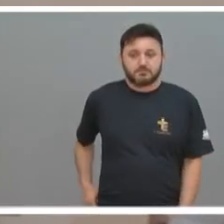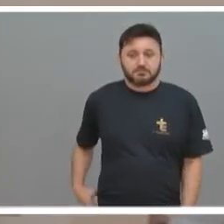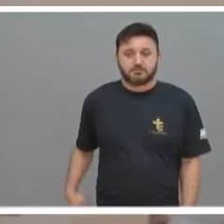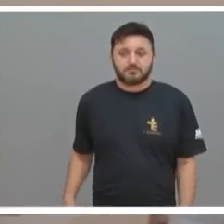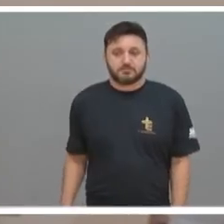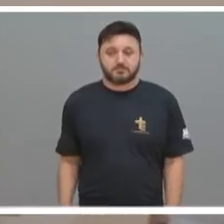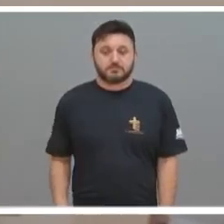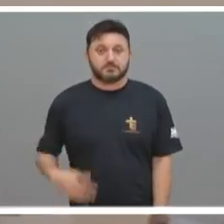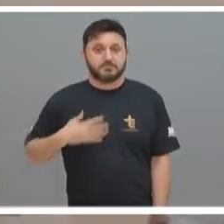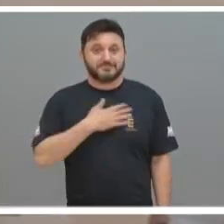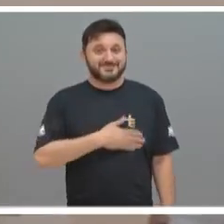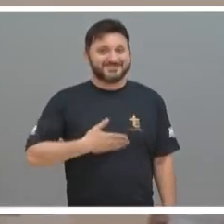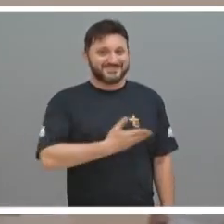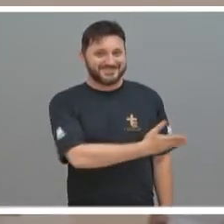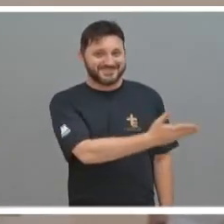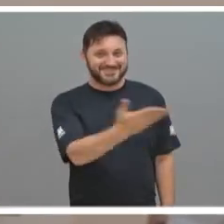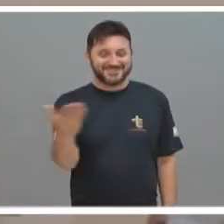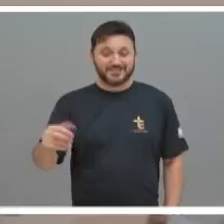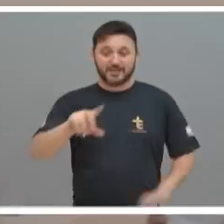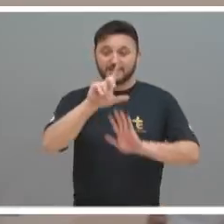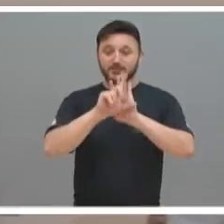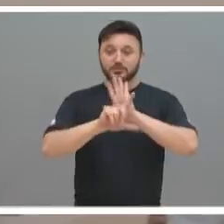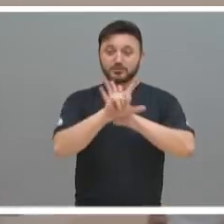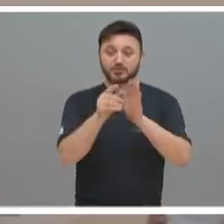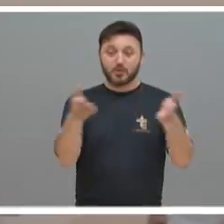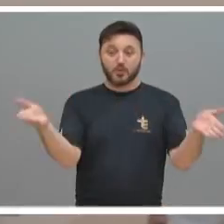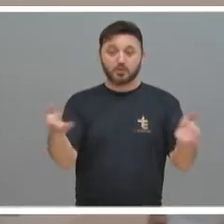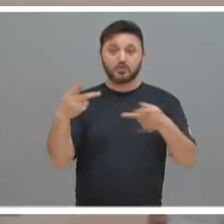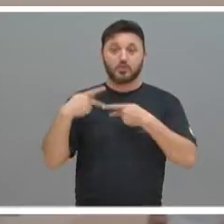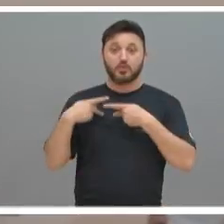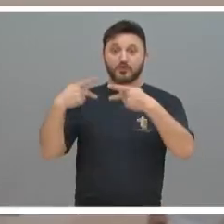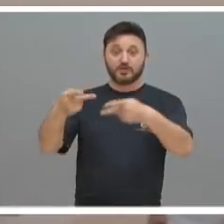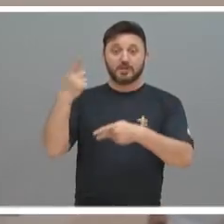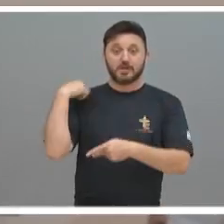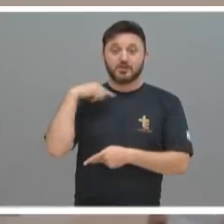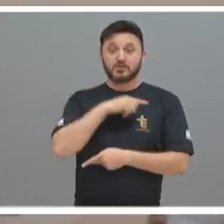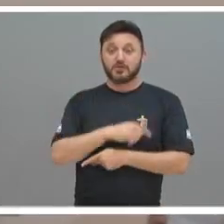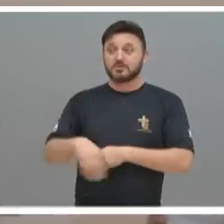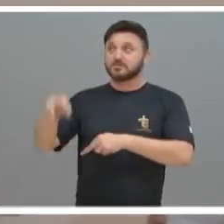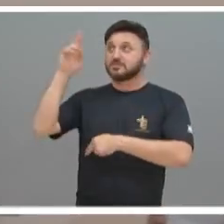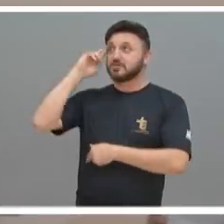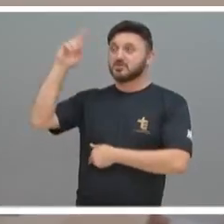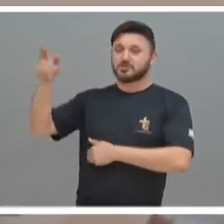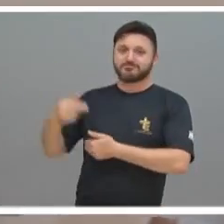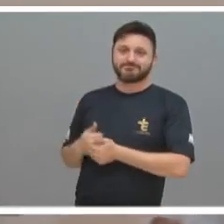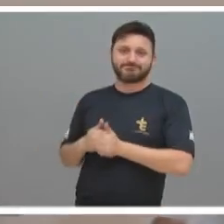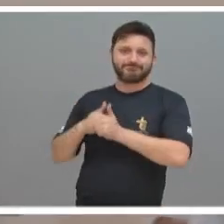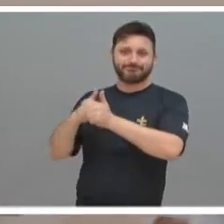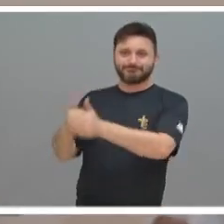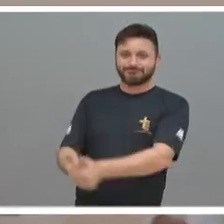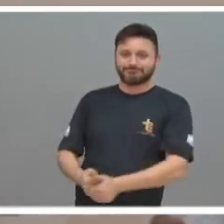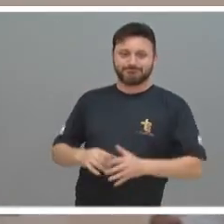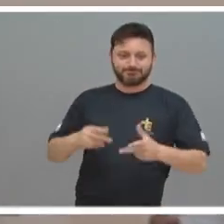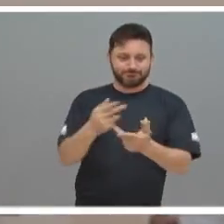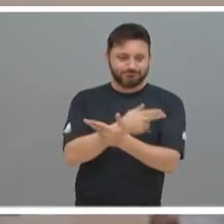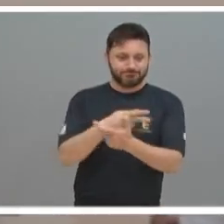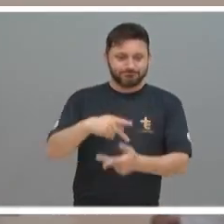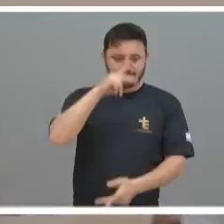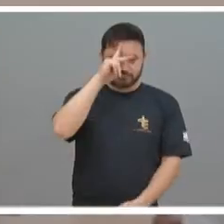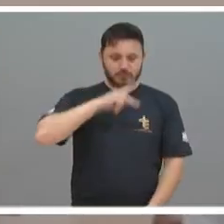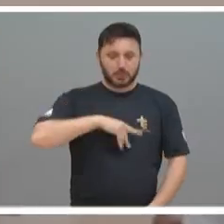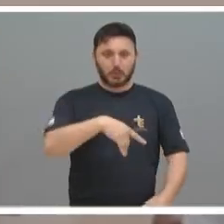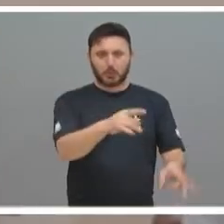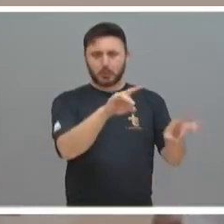Irmãos e irmãs, a liturgia de hoje convida-nos ao seguimento do Mestre, renunciando a nós